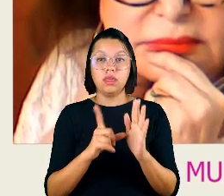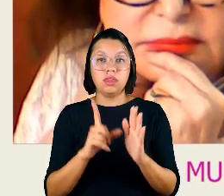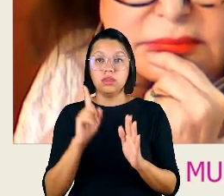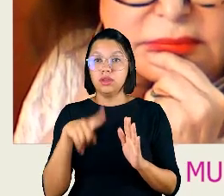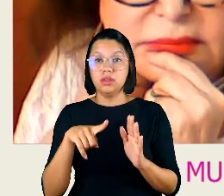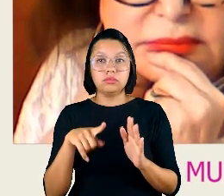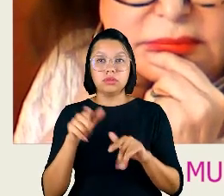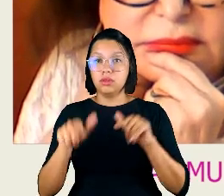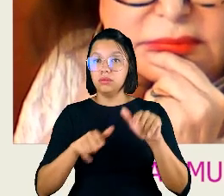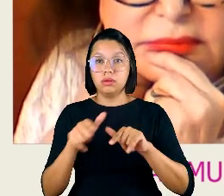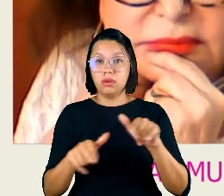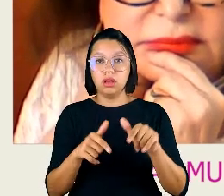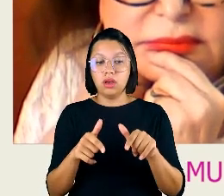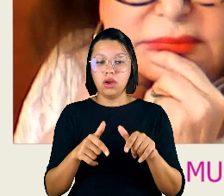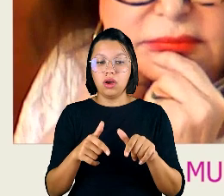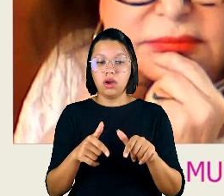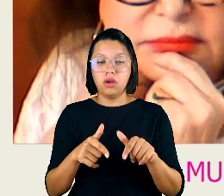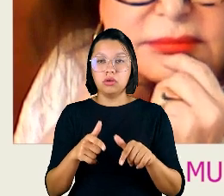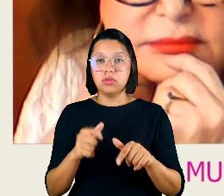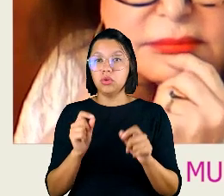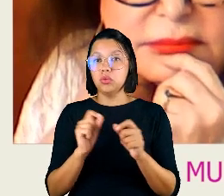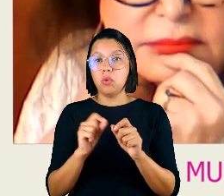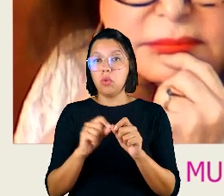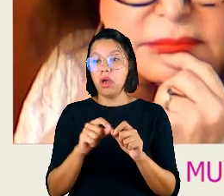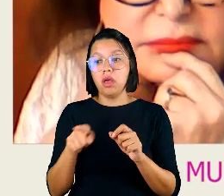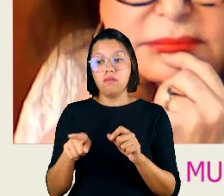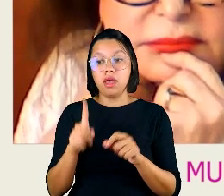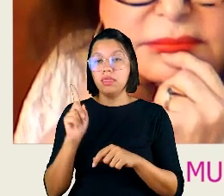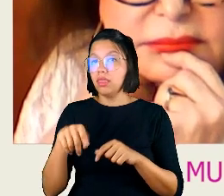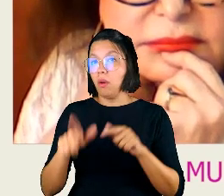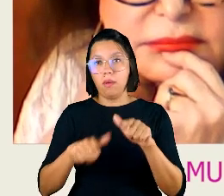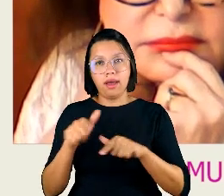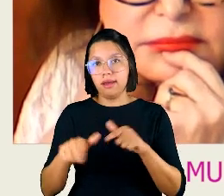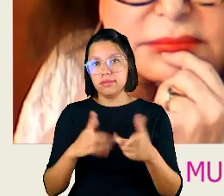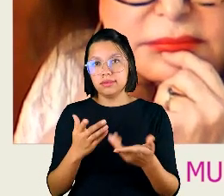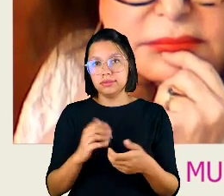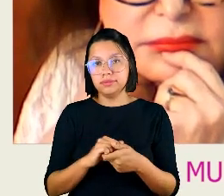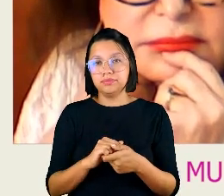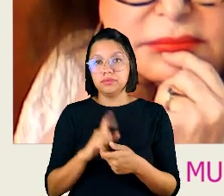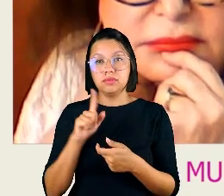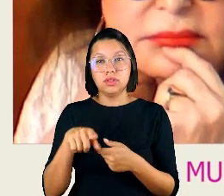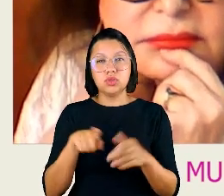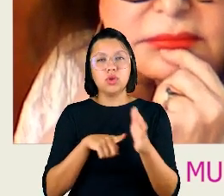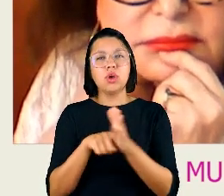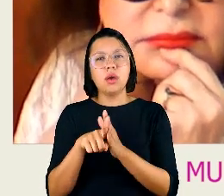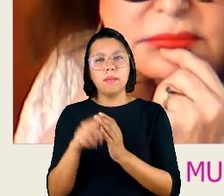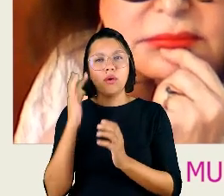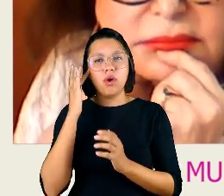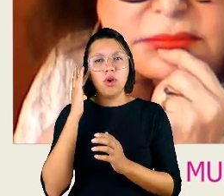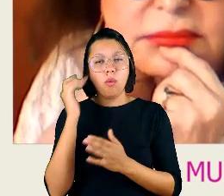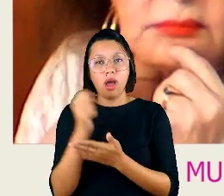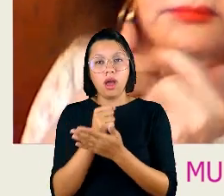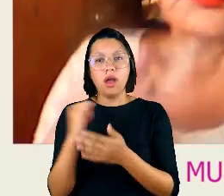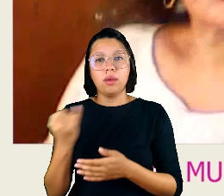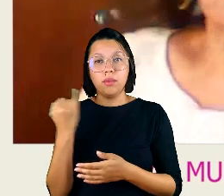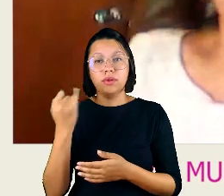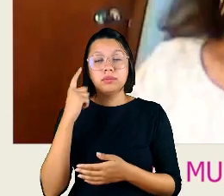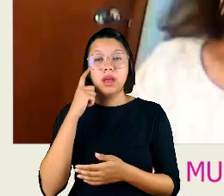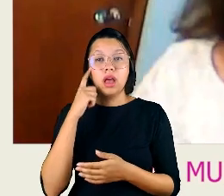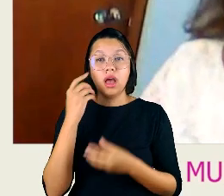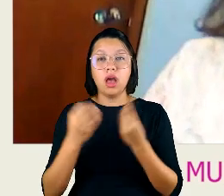que elas executam, né, não é trabalho. E essa é uma pergunta, eu acho, essencial para a gente pensar na questão da justiça,